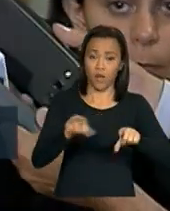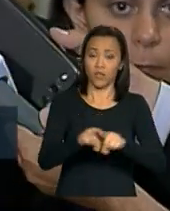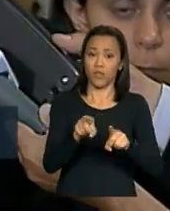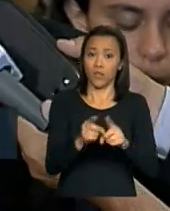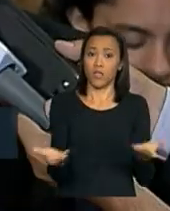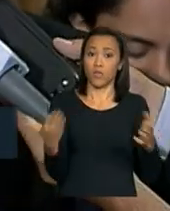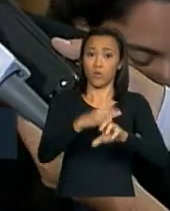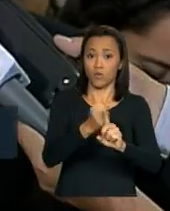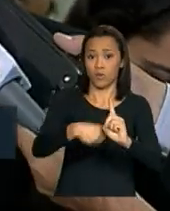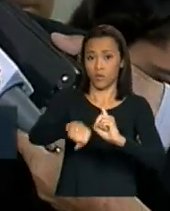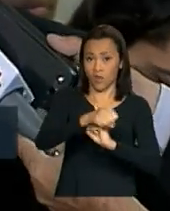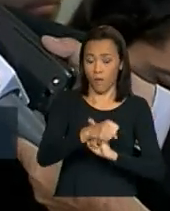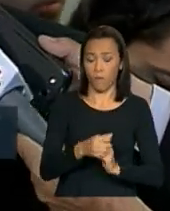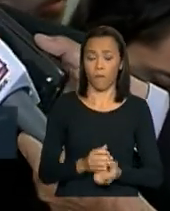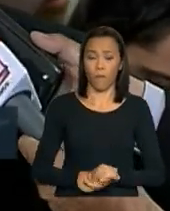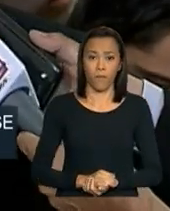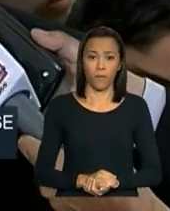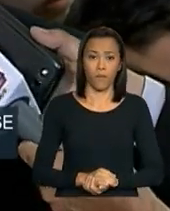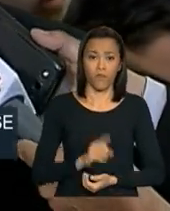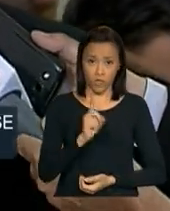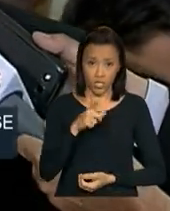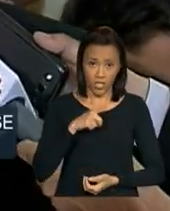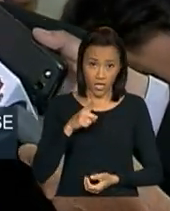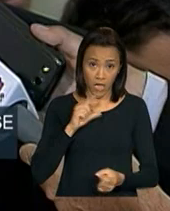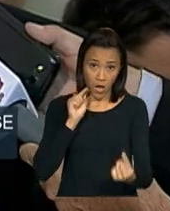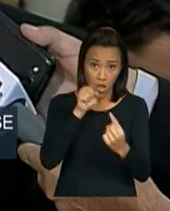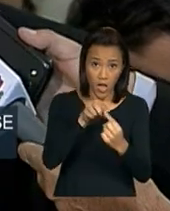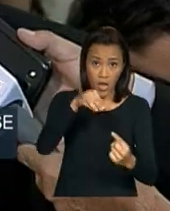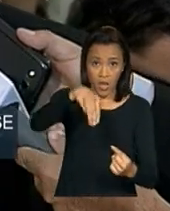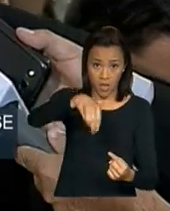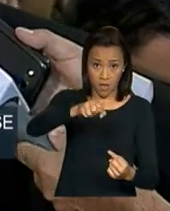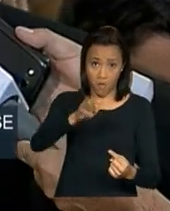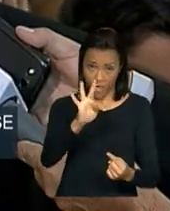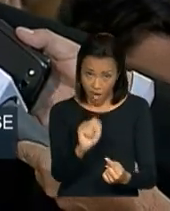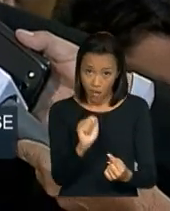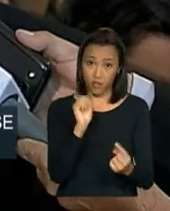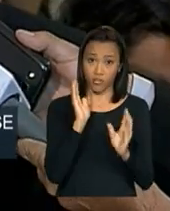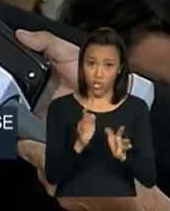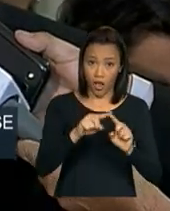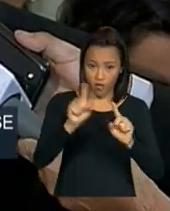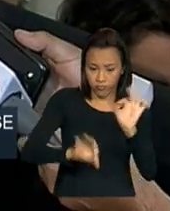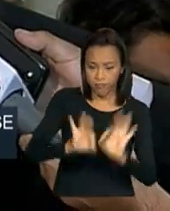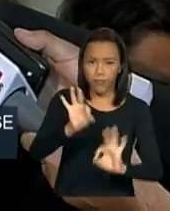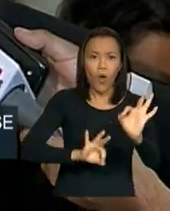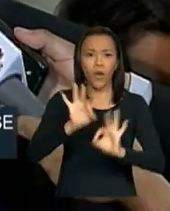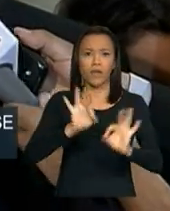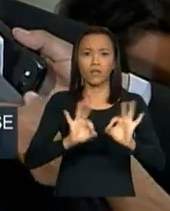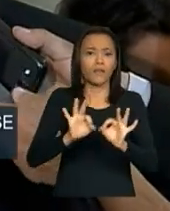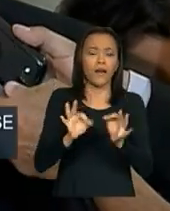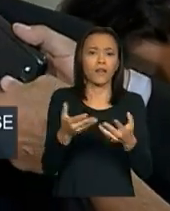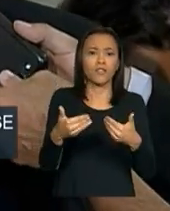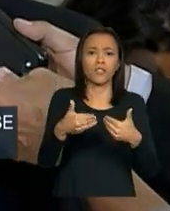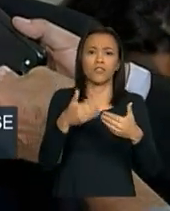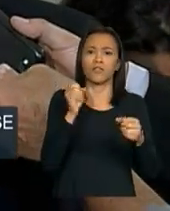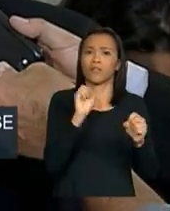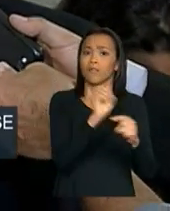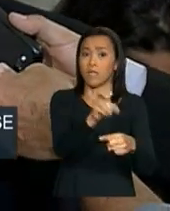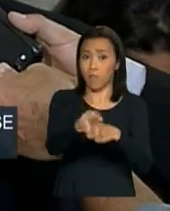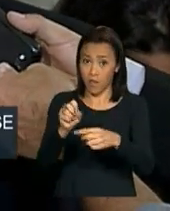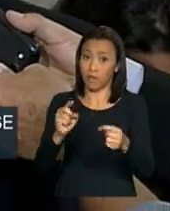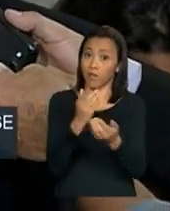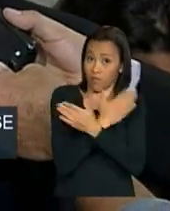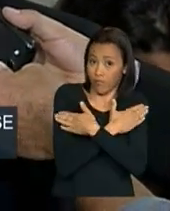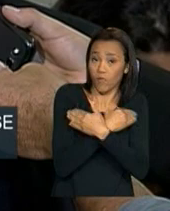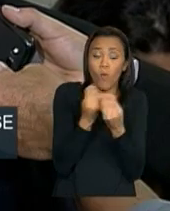tem uma meta, já que todos os governos trabalham com metas, inclusive o governo trabalha com metas de PIB, o senhor já tem meta em relação a emprego e desemprego? A minha